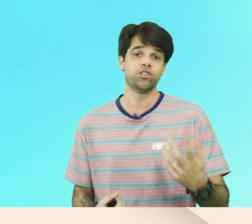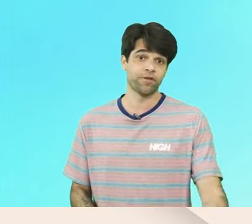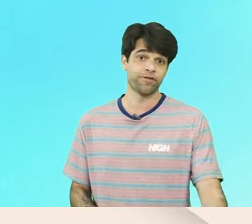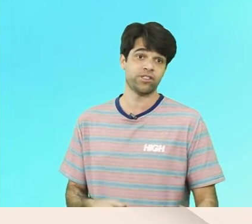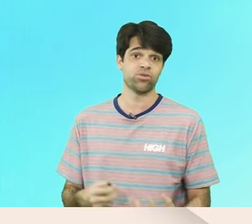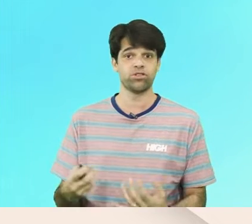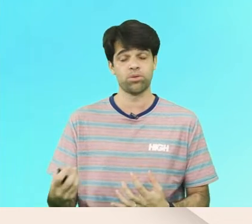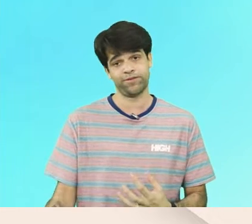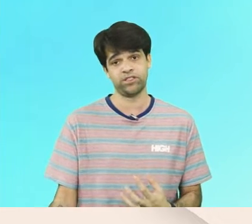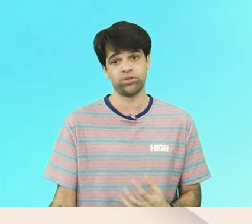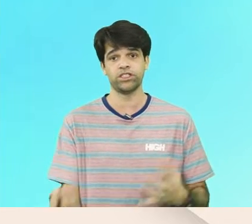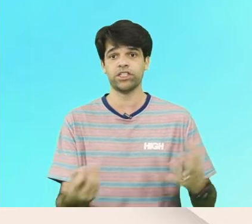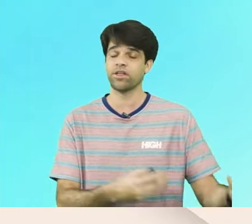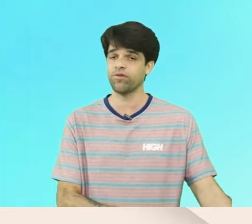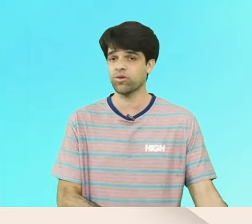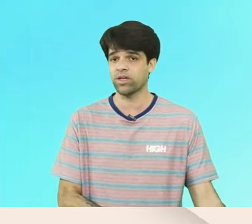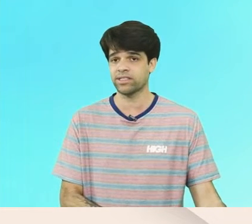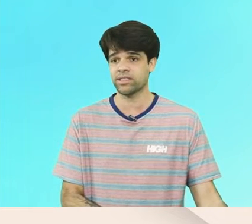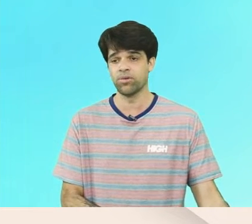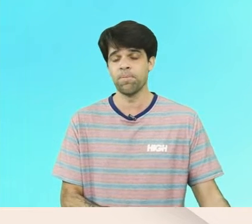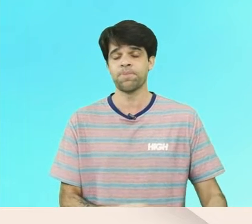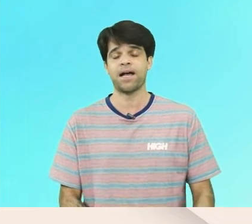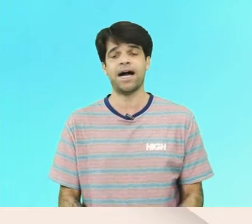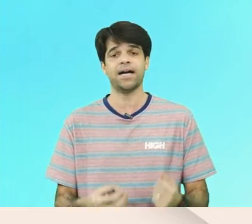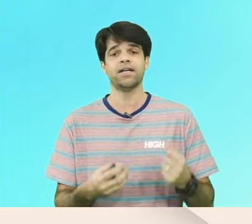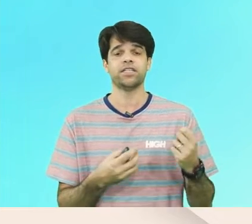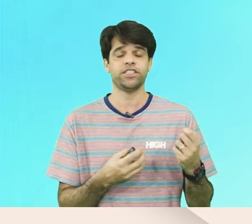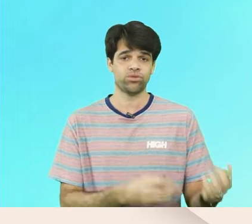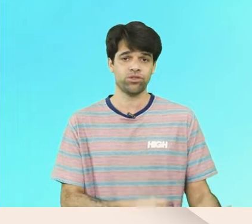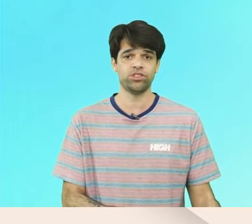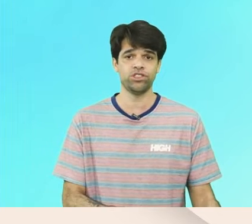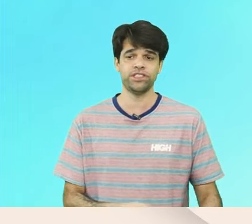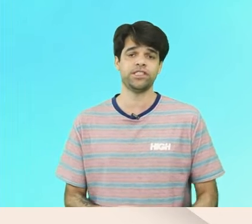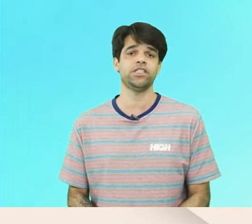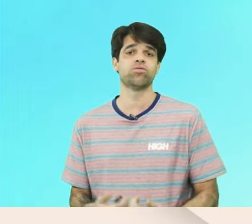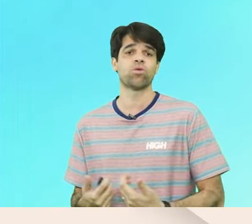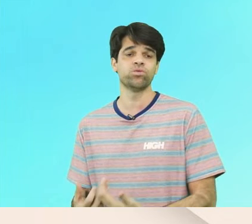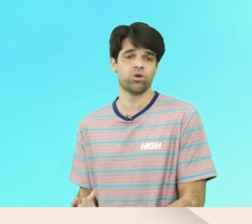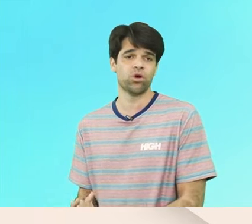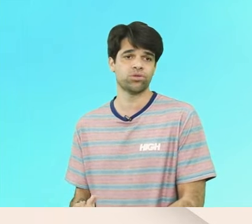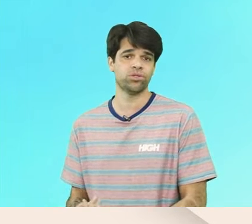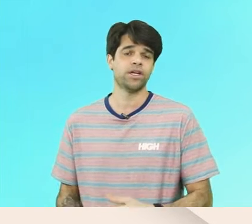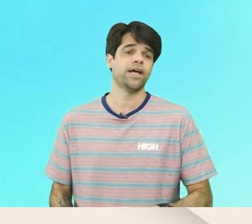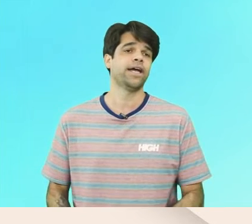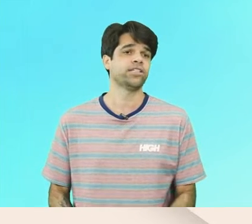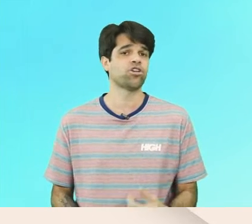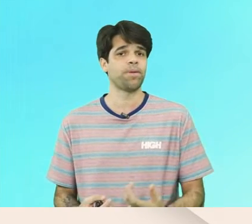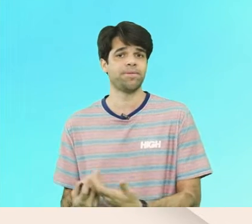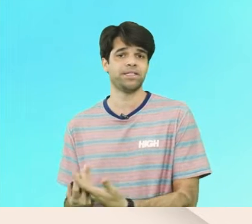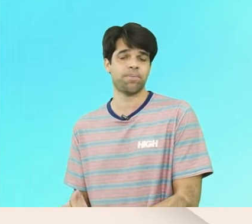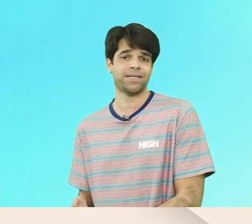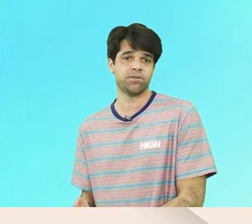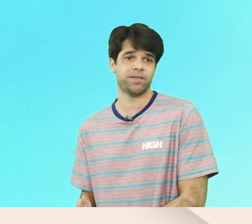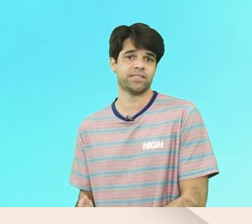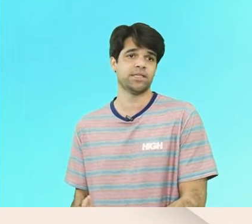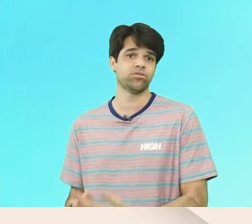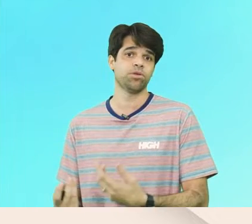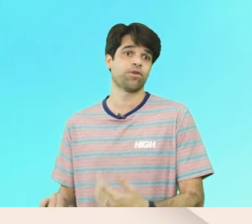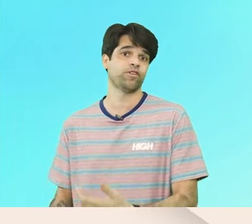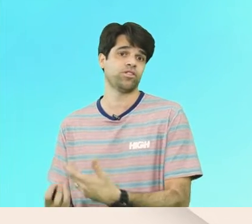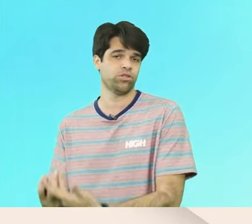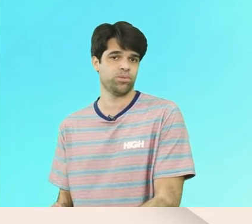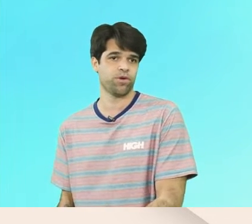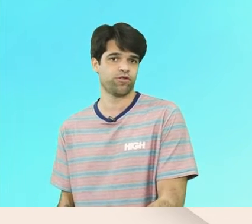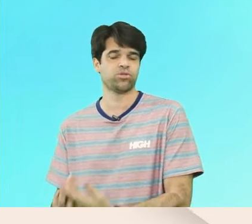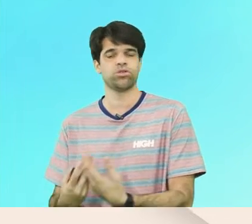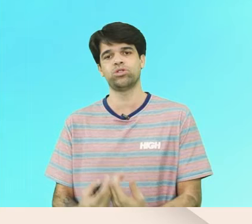participação de professores ou professoras que tenham vinculação a instituições de ensino. Alguns outros só permitem a participação